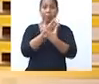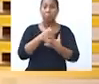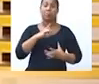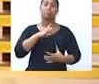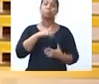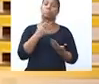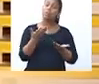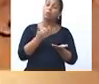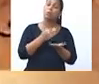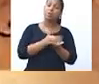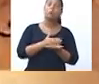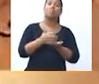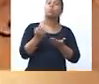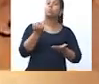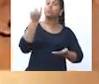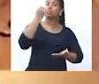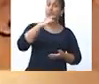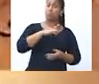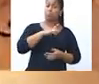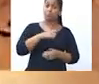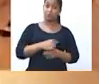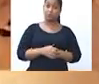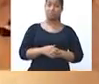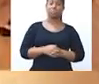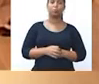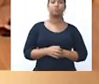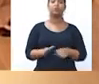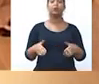é uma iniciativa da Google. É muito importante essa proximidade, né?